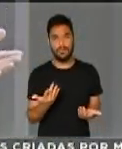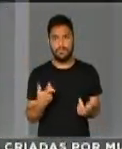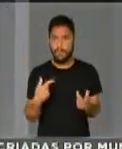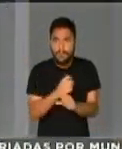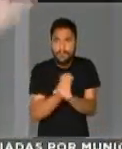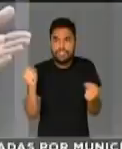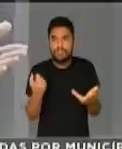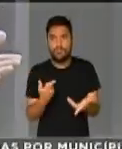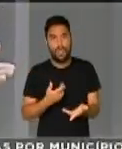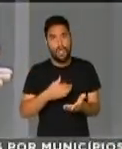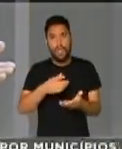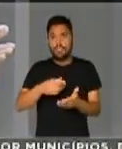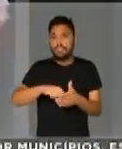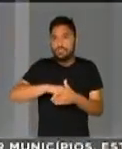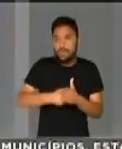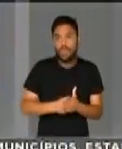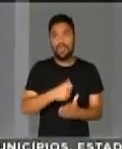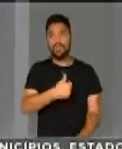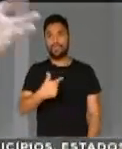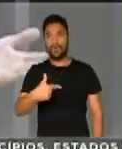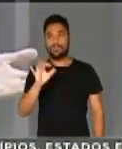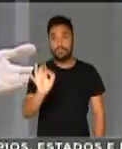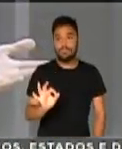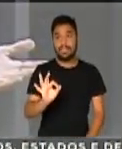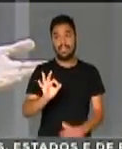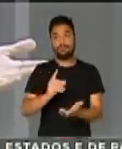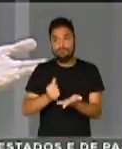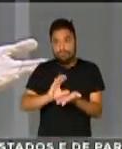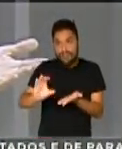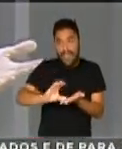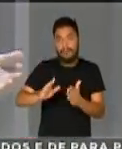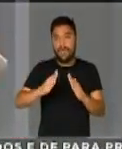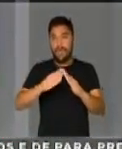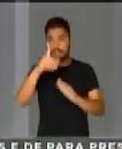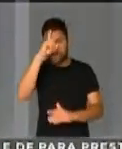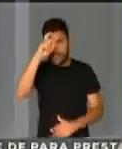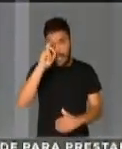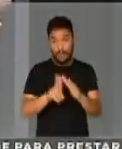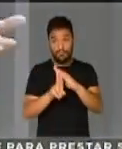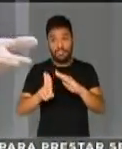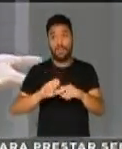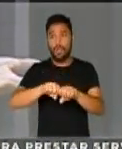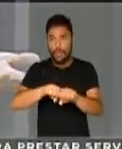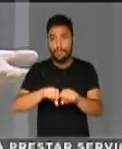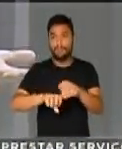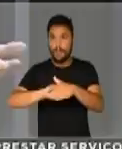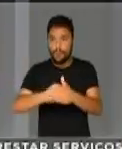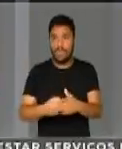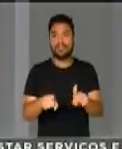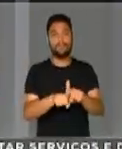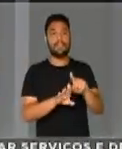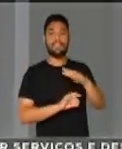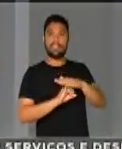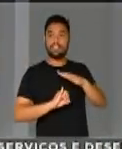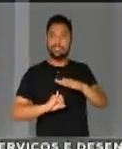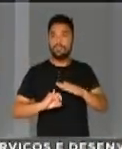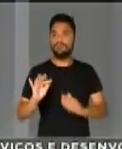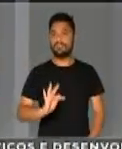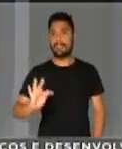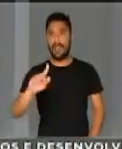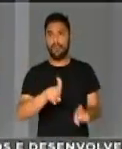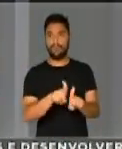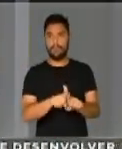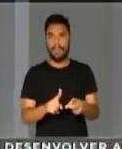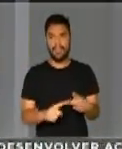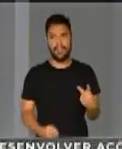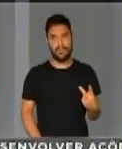impossível. Cortaram 12% dos hospitais universitários. Cortaram os institutos federais. E qual